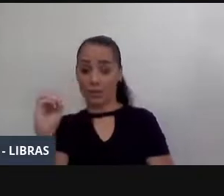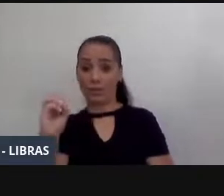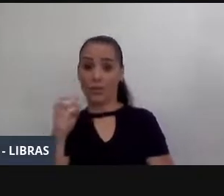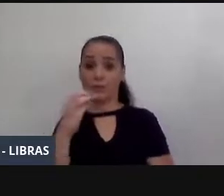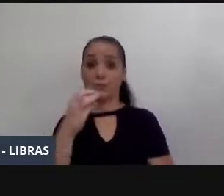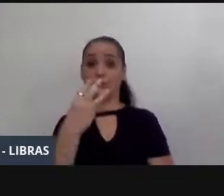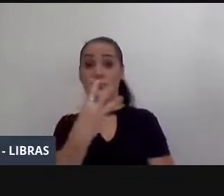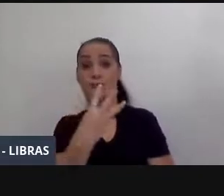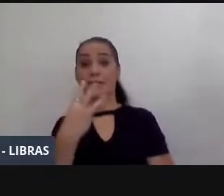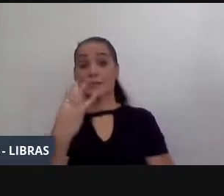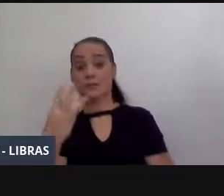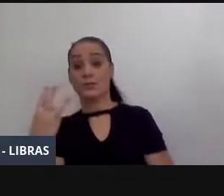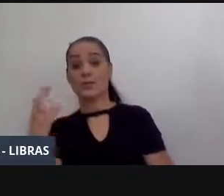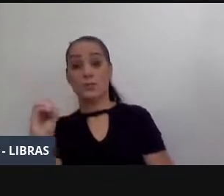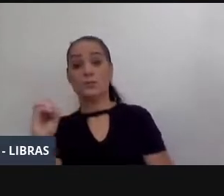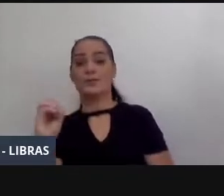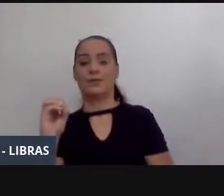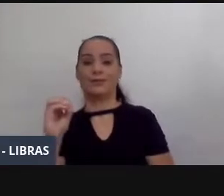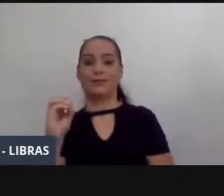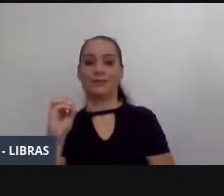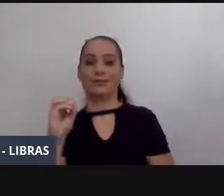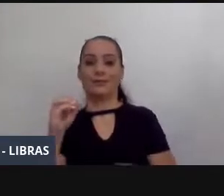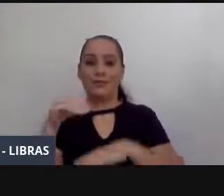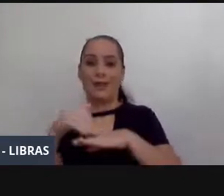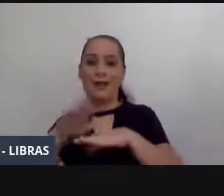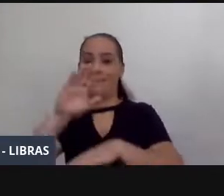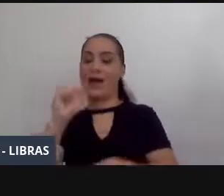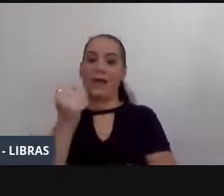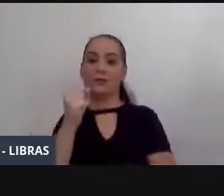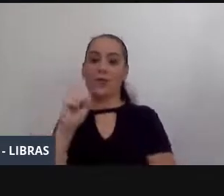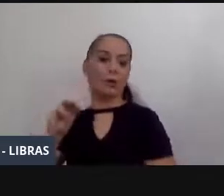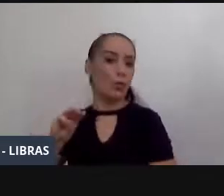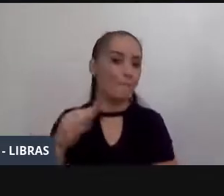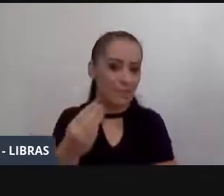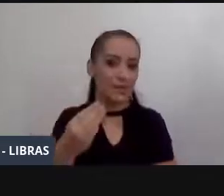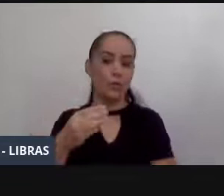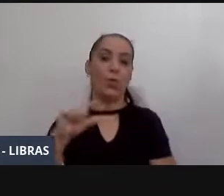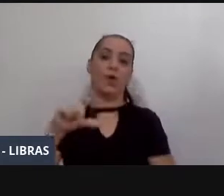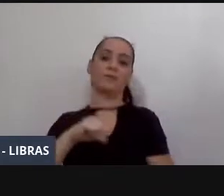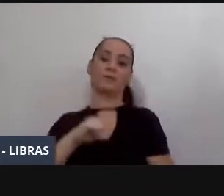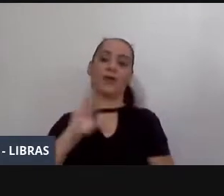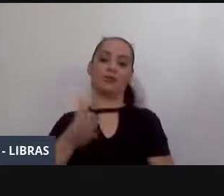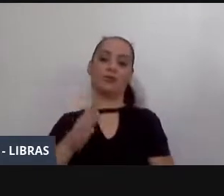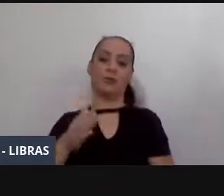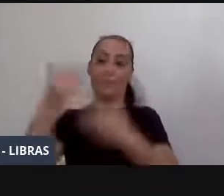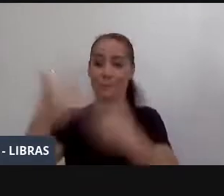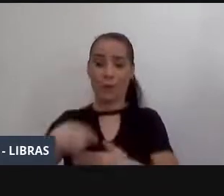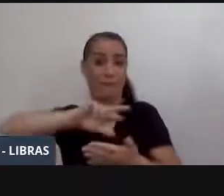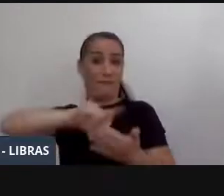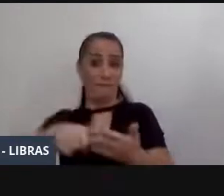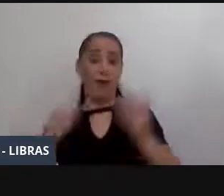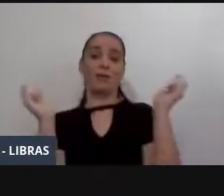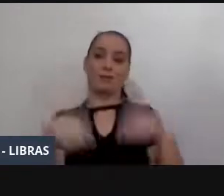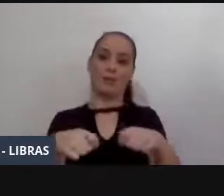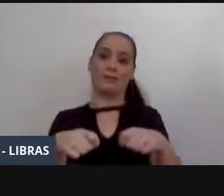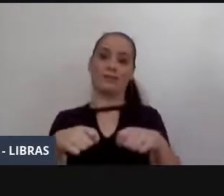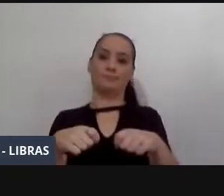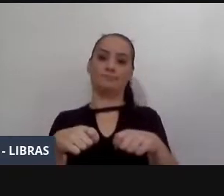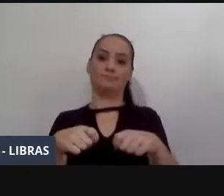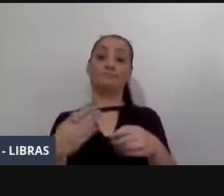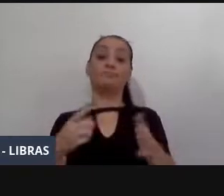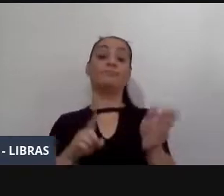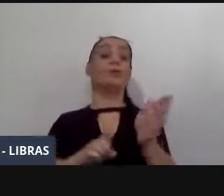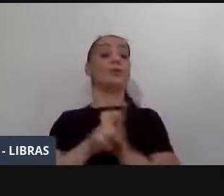R$3.330, a gente tem mais de 8 milhões. Então, daria para fazer várias provas. Então, assim, o meu questionamento é, com relação à Revalida, não é